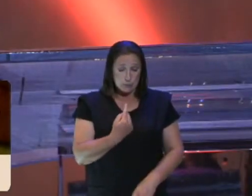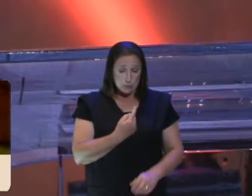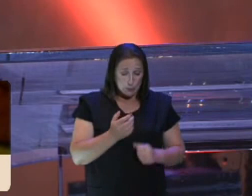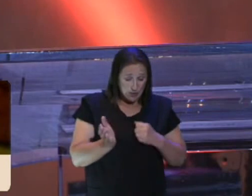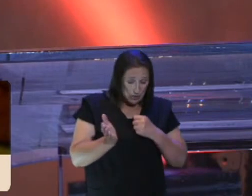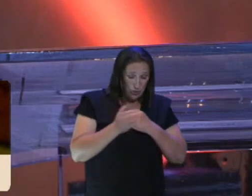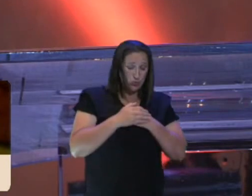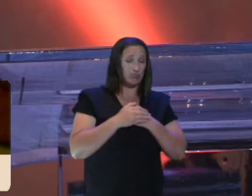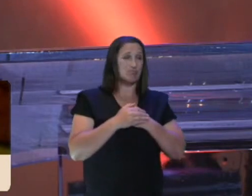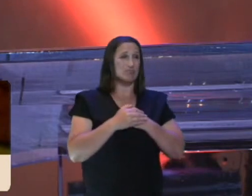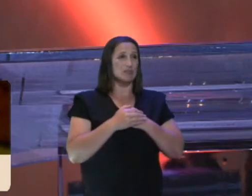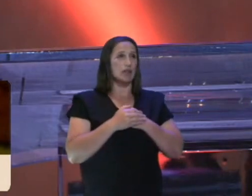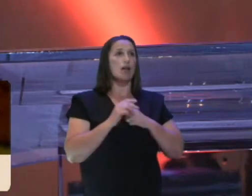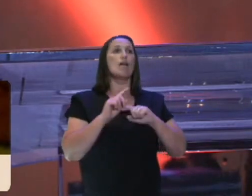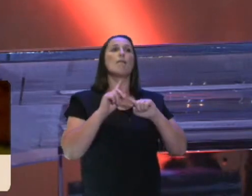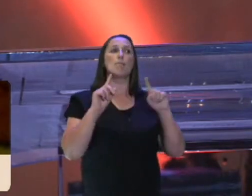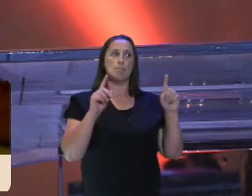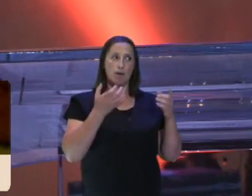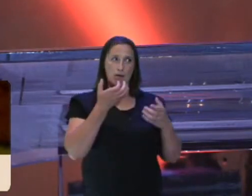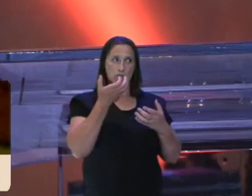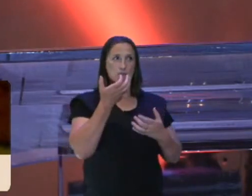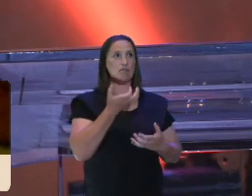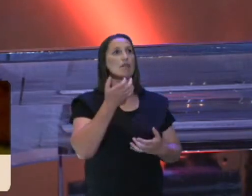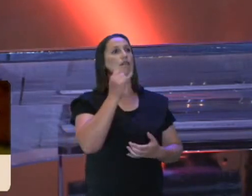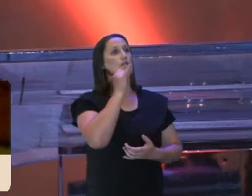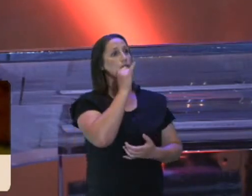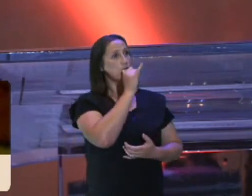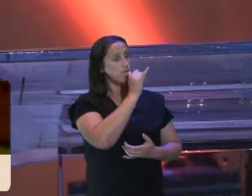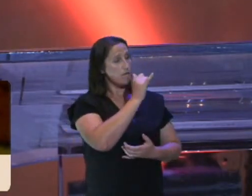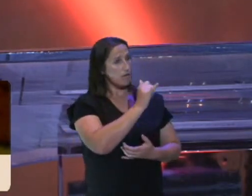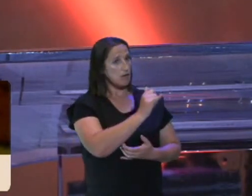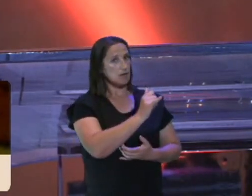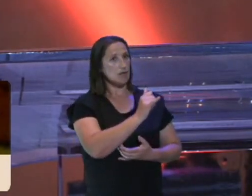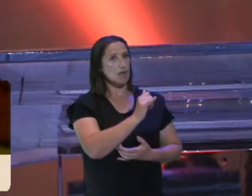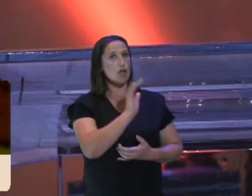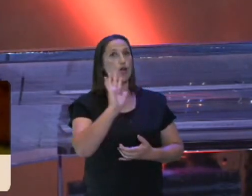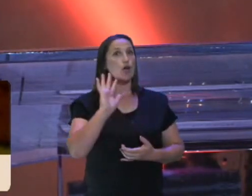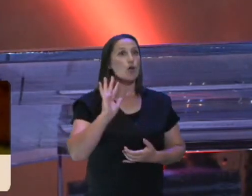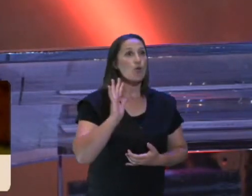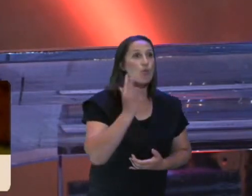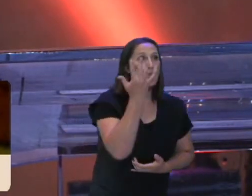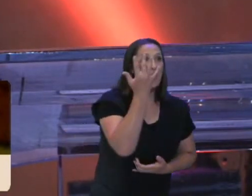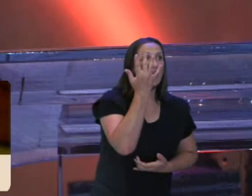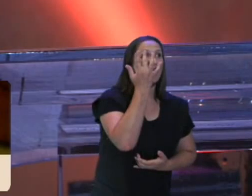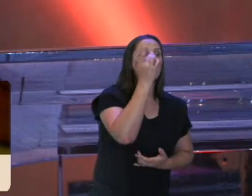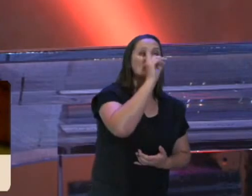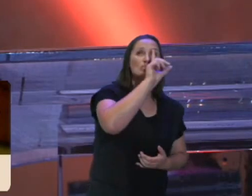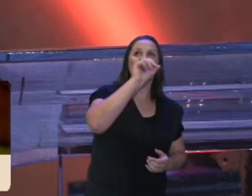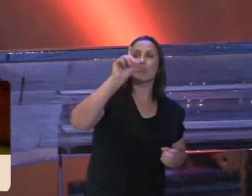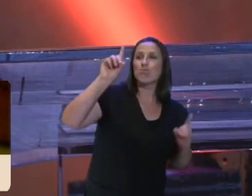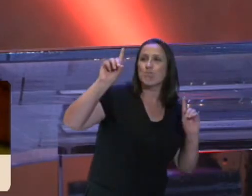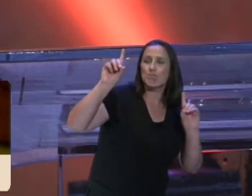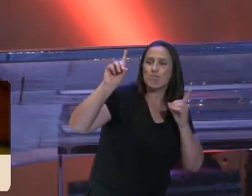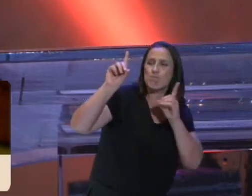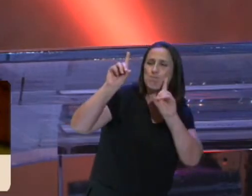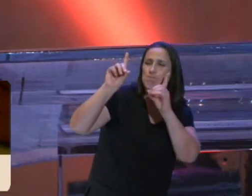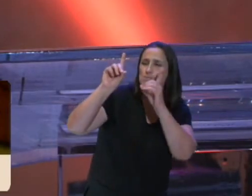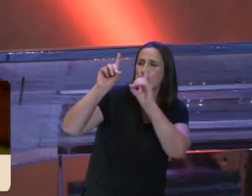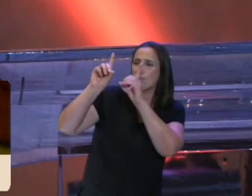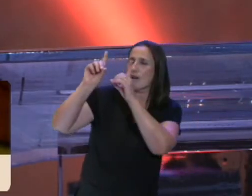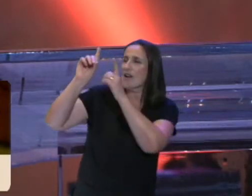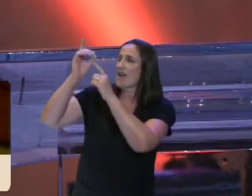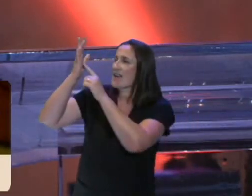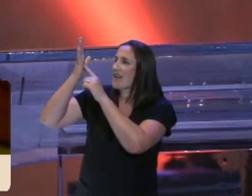mas uma coisa eu quero dizer para você: quando a gente entra no esconderijo do Altíssimo, e o Senhor nos